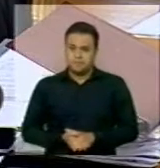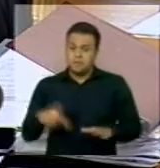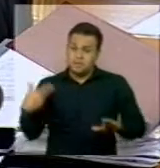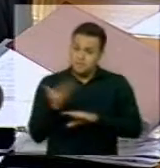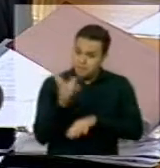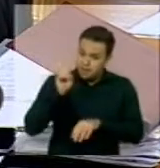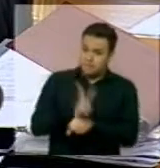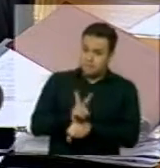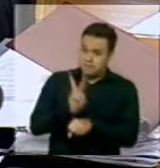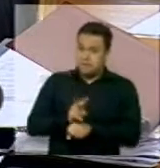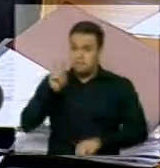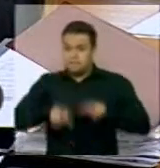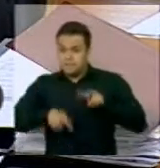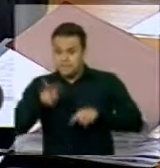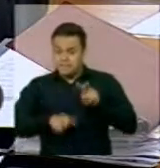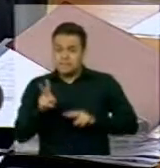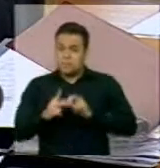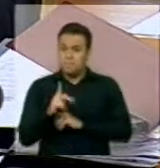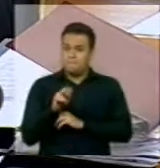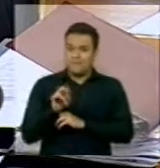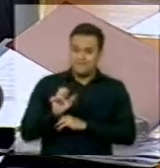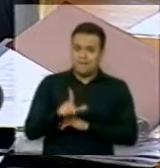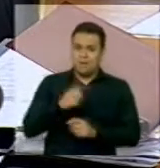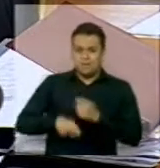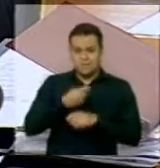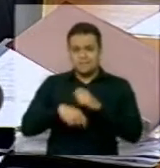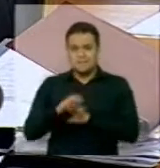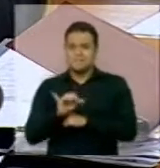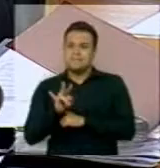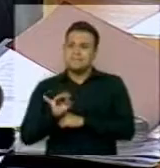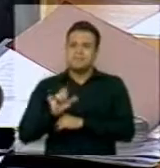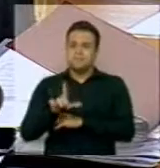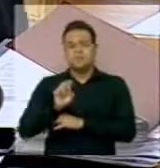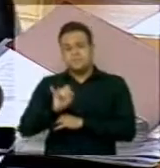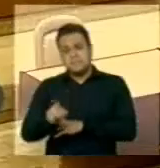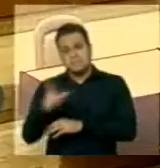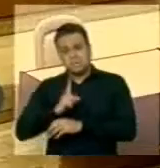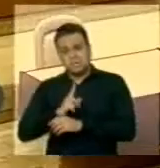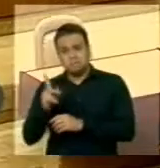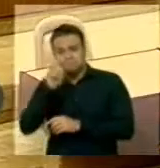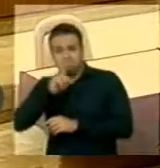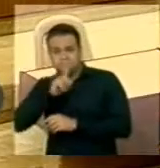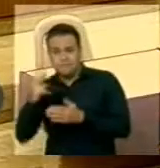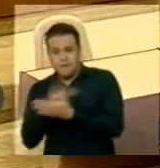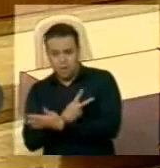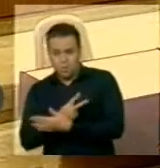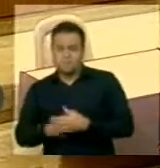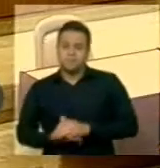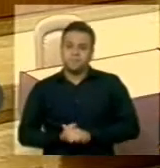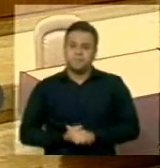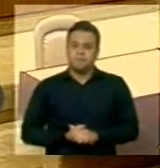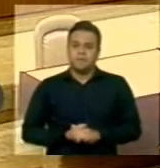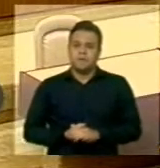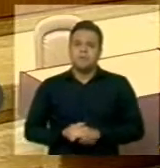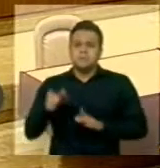fiscalização, inclusive, como diz aqui, penal, administrativa e civil, para aqueles incorretos. Por favor, ministro Gilmar. Não, você toca num ponto